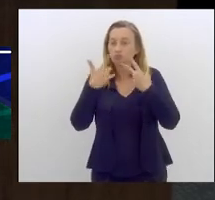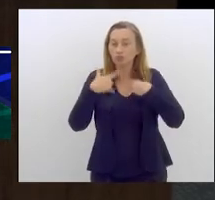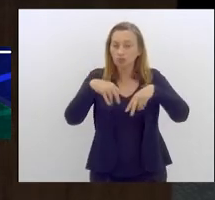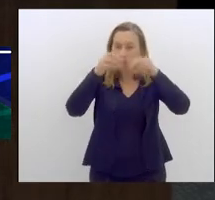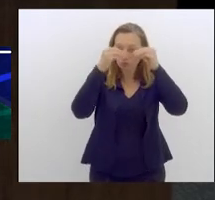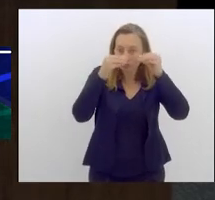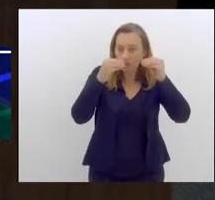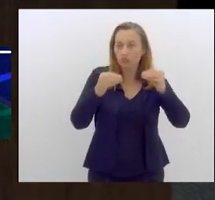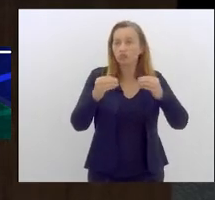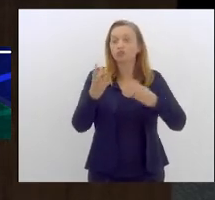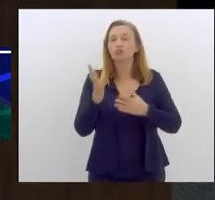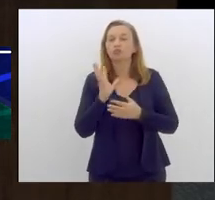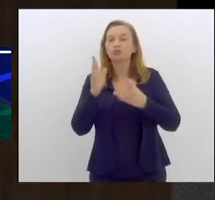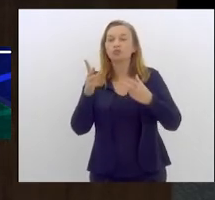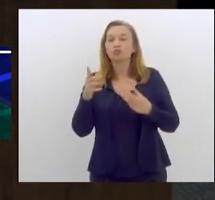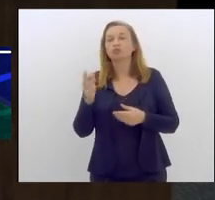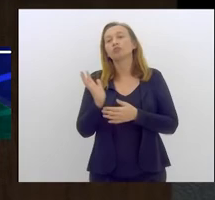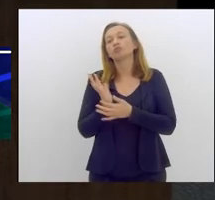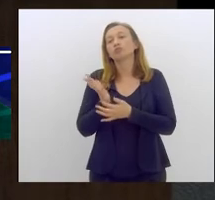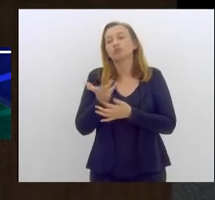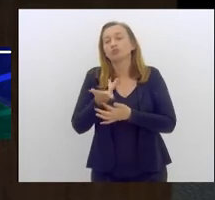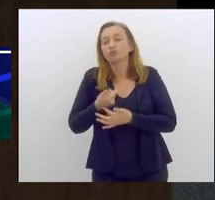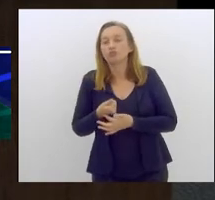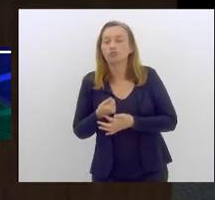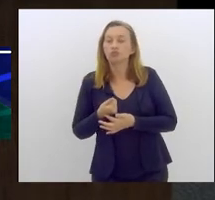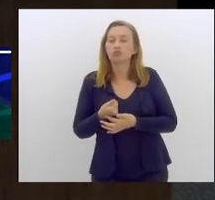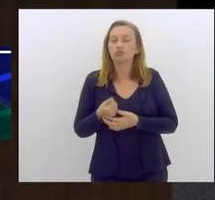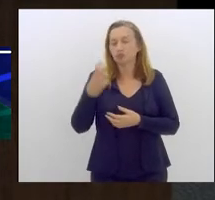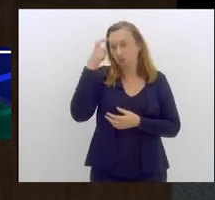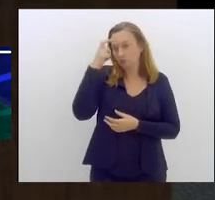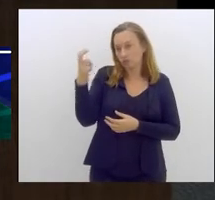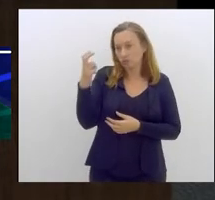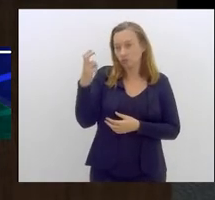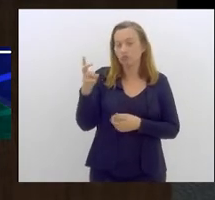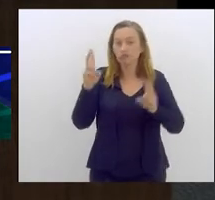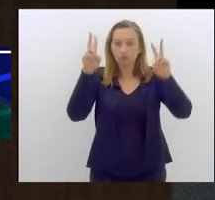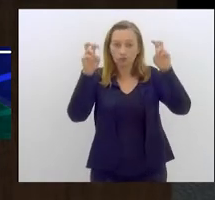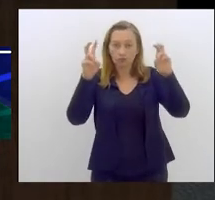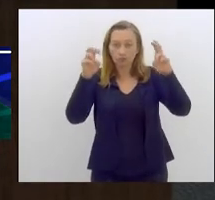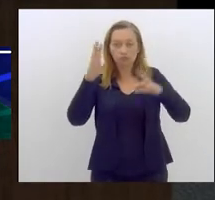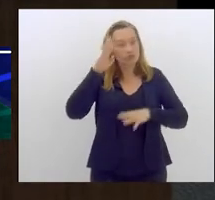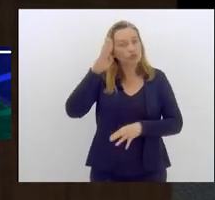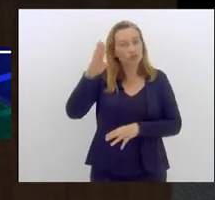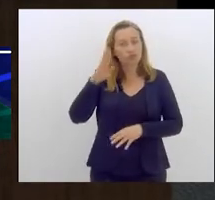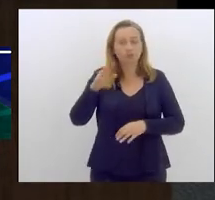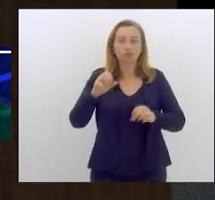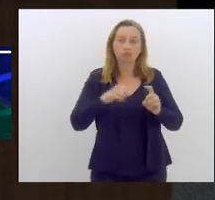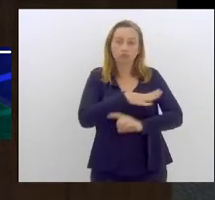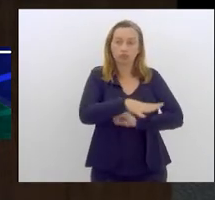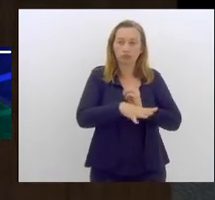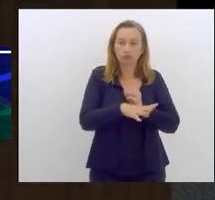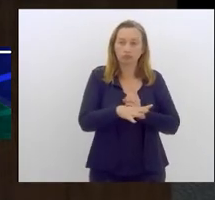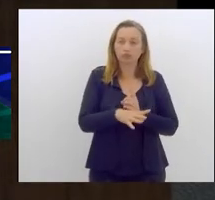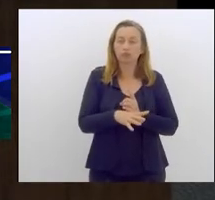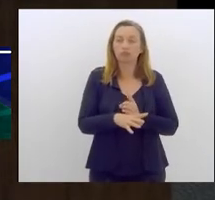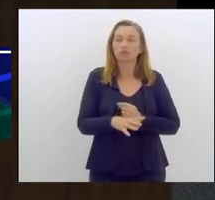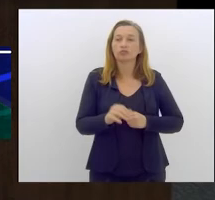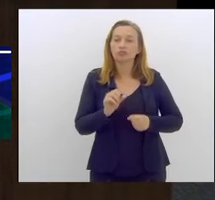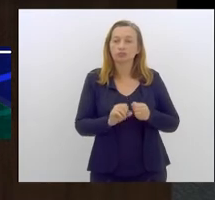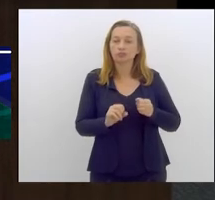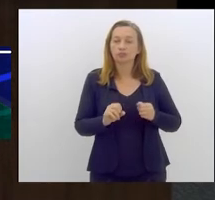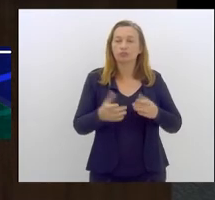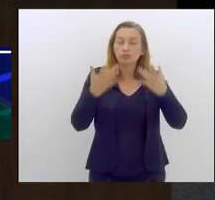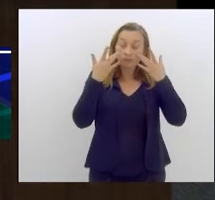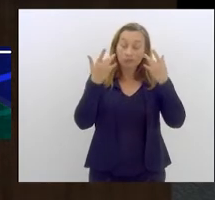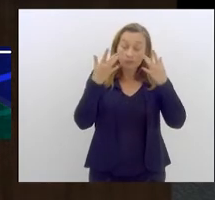linguagem artística, cultural, temas que são fundamentais para a sociedade. É isso que faz o Teatro